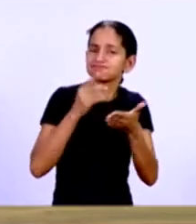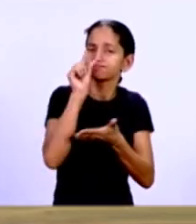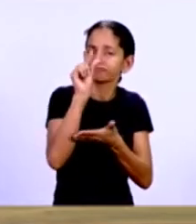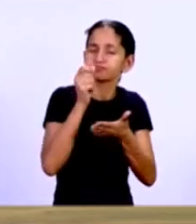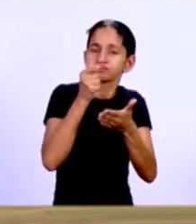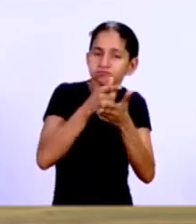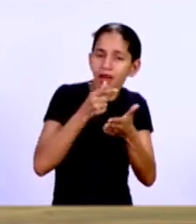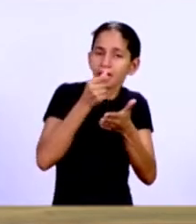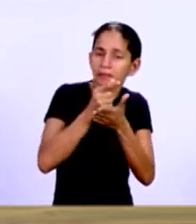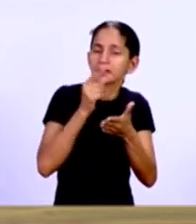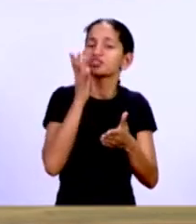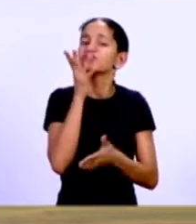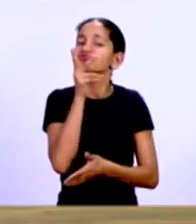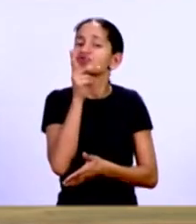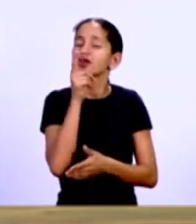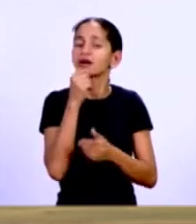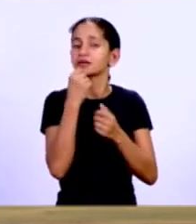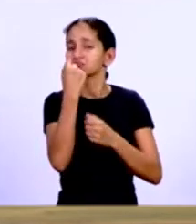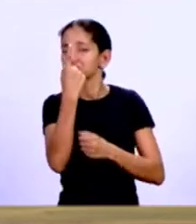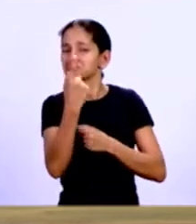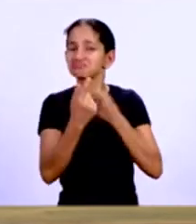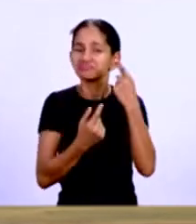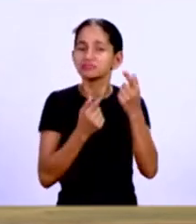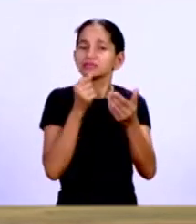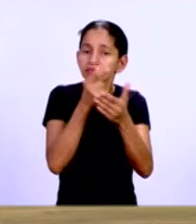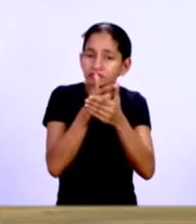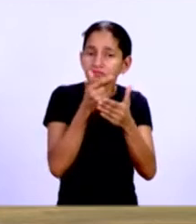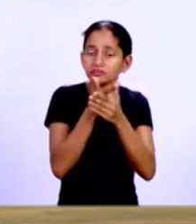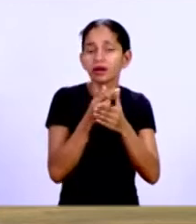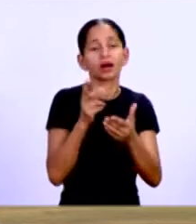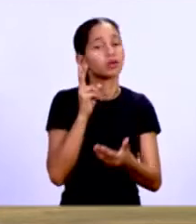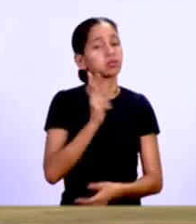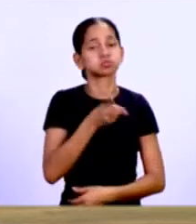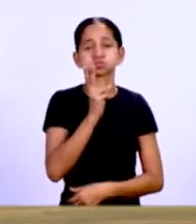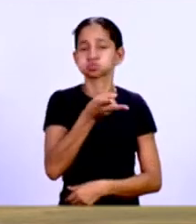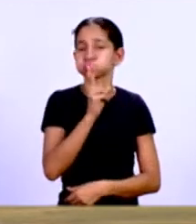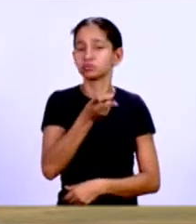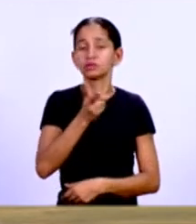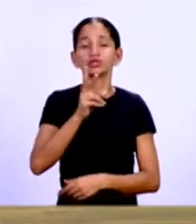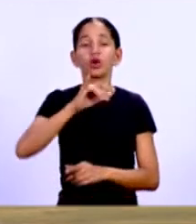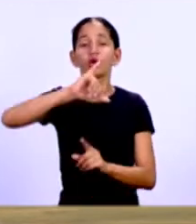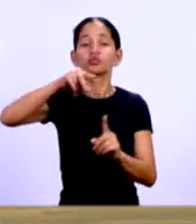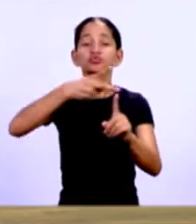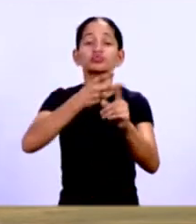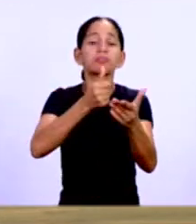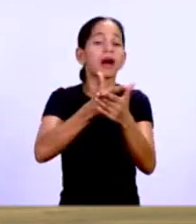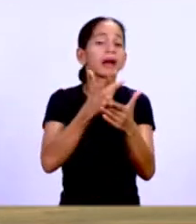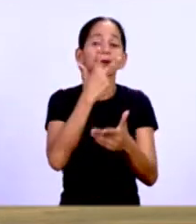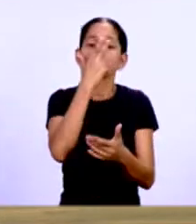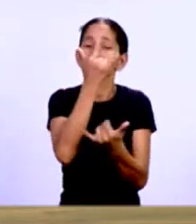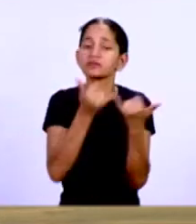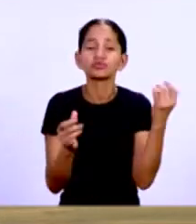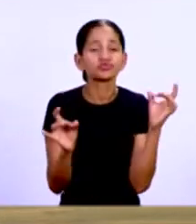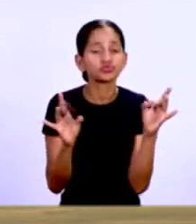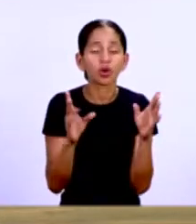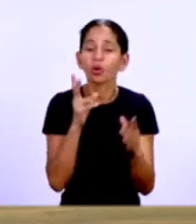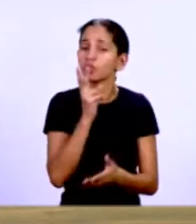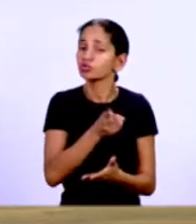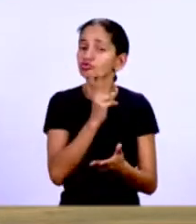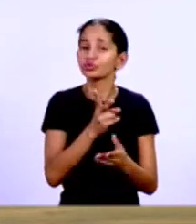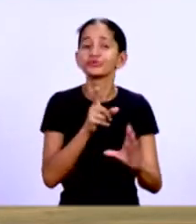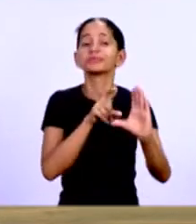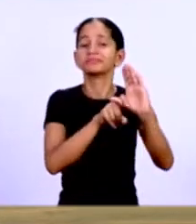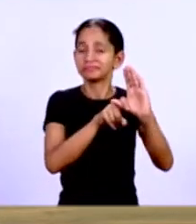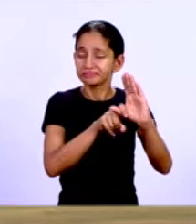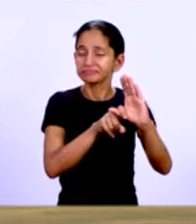continua, né, com essa situação de inadimplência, apenas o volume financeiro que vai ser menor. Então, se você for fazer uma estatística onde